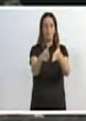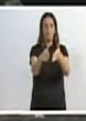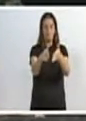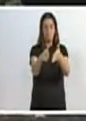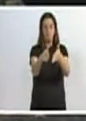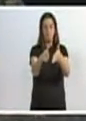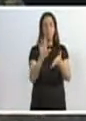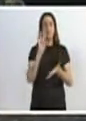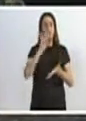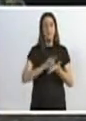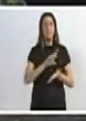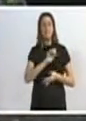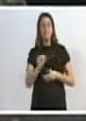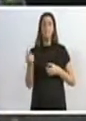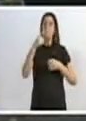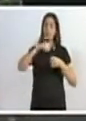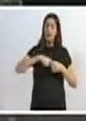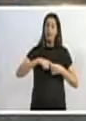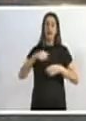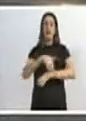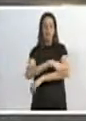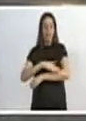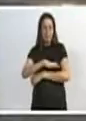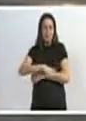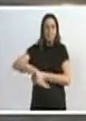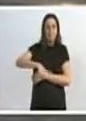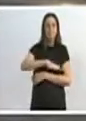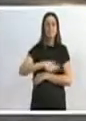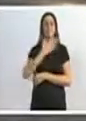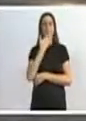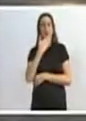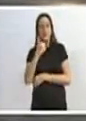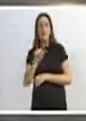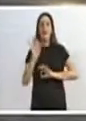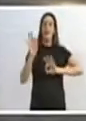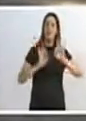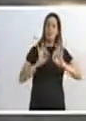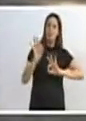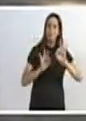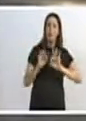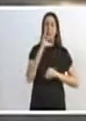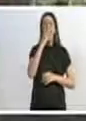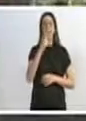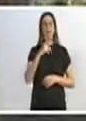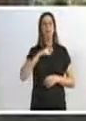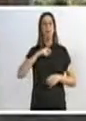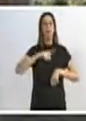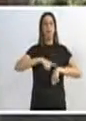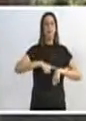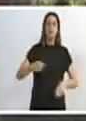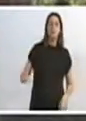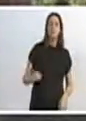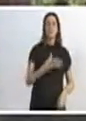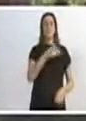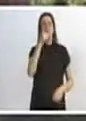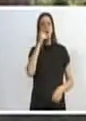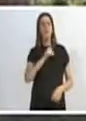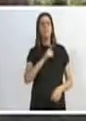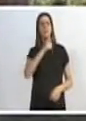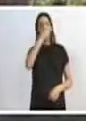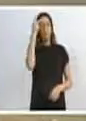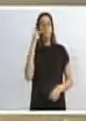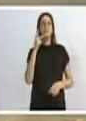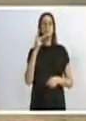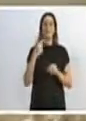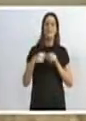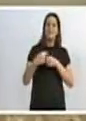acho que a revitalização da Prainha, o início da revitalização dá condições de podermos criar um novo momento de interação entre a cidade, o meio